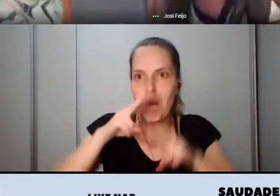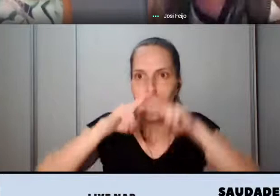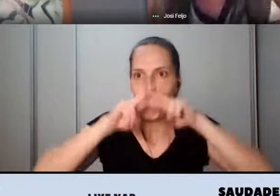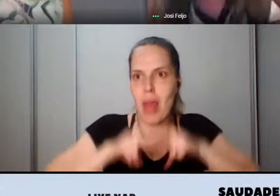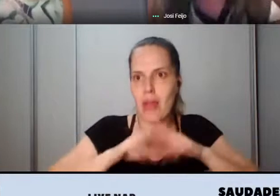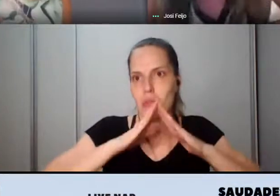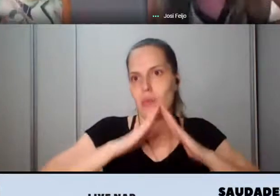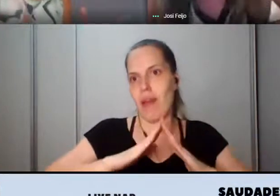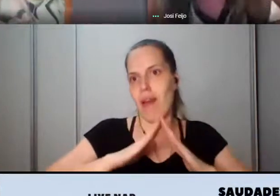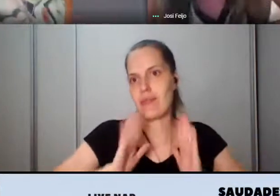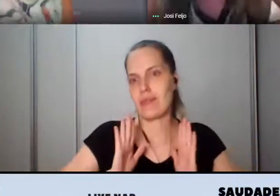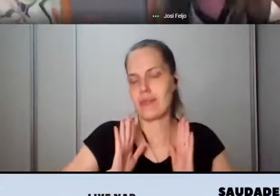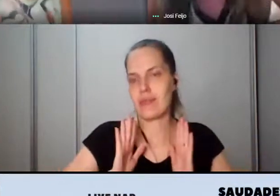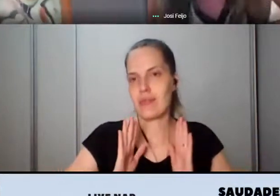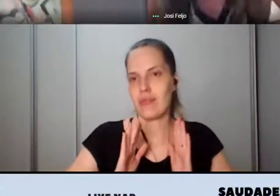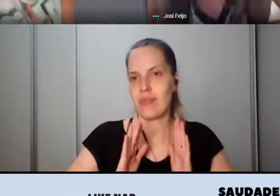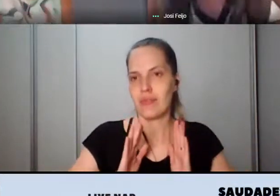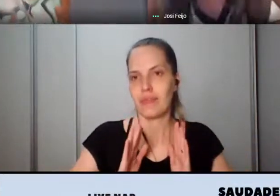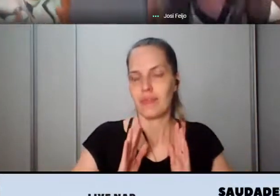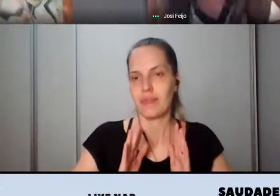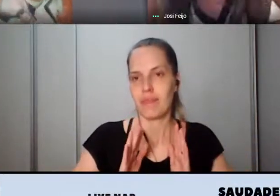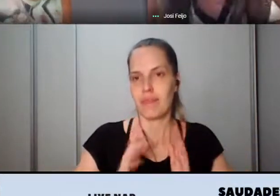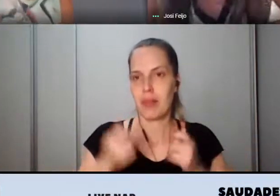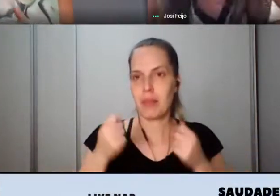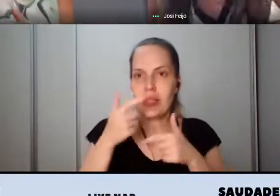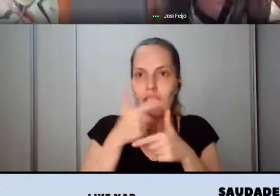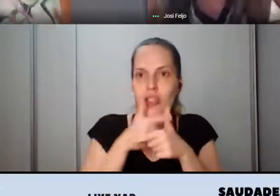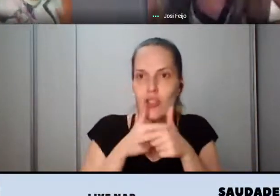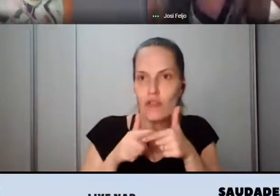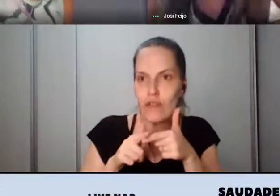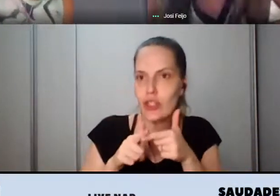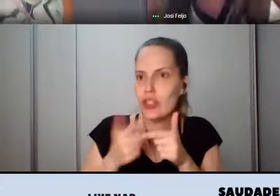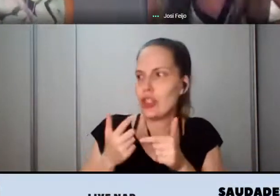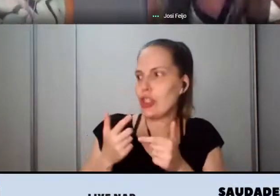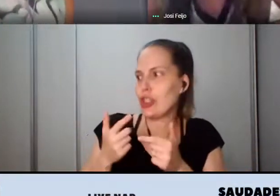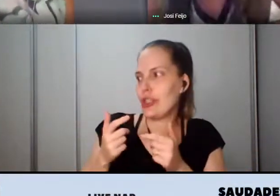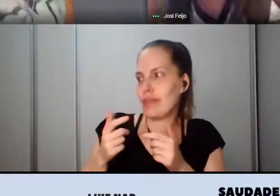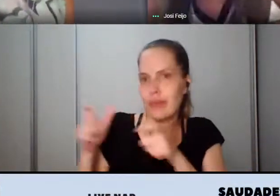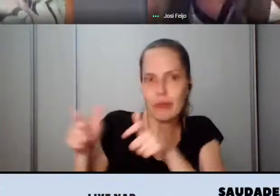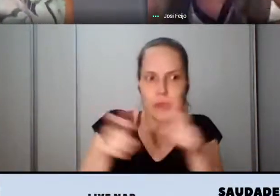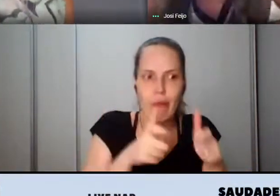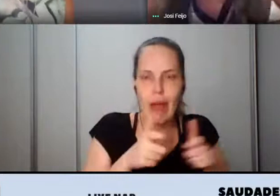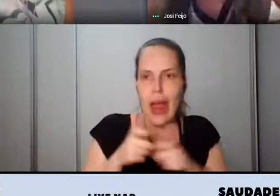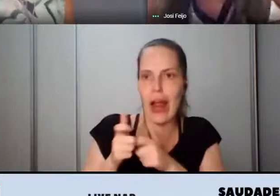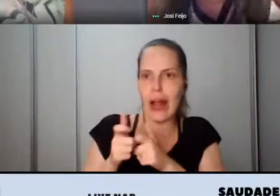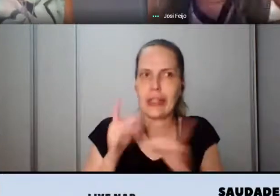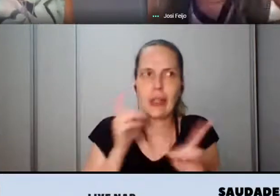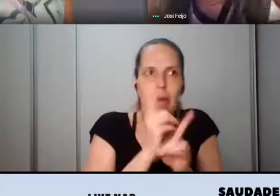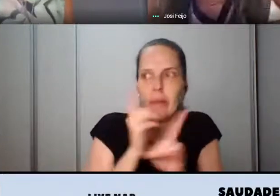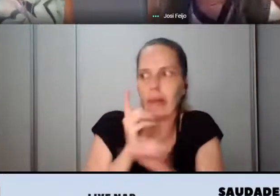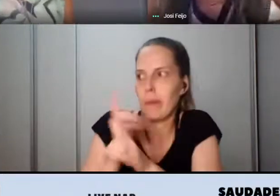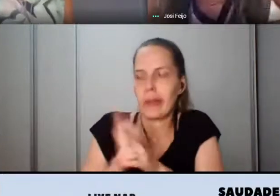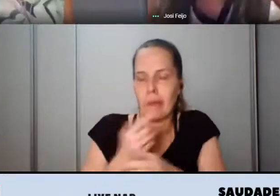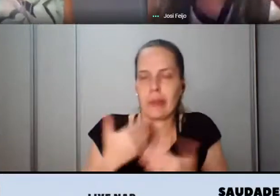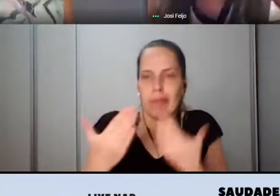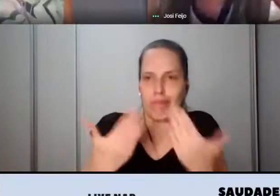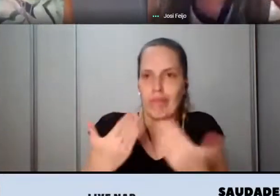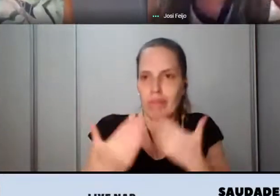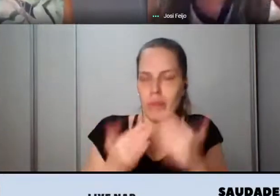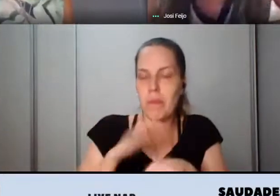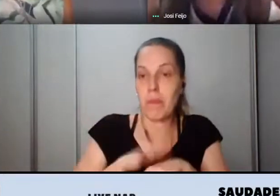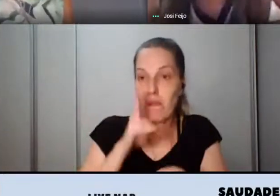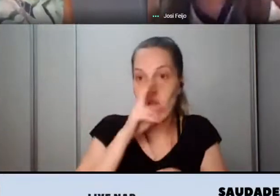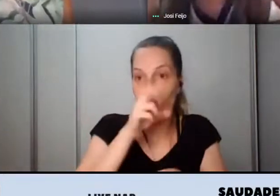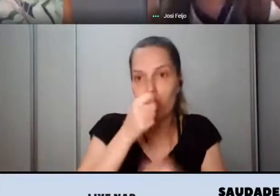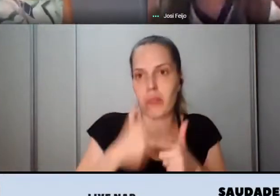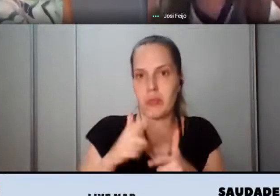casa, tendo que dividir o espaço do quarto, dividir o espaço da sala, dividir. E isso que tu trouxe, né, Josi, dos espaços